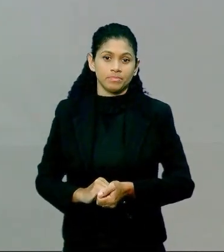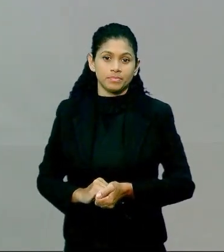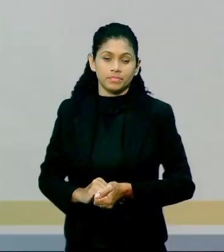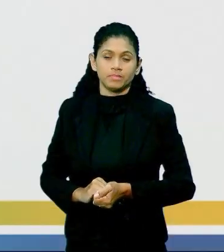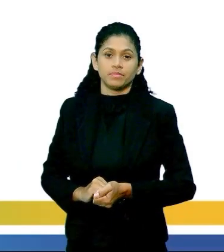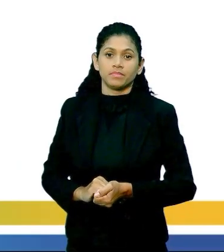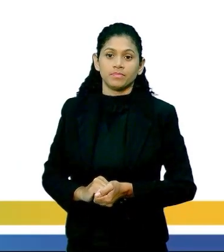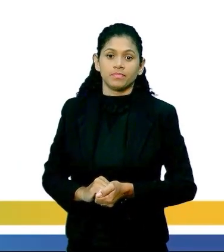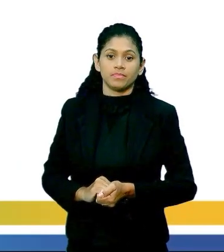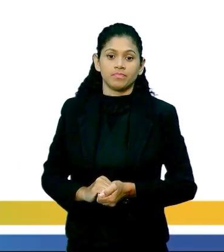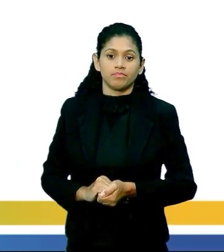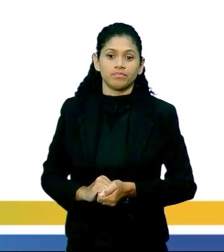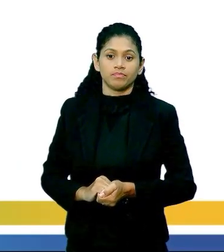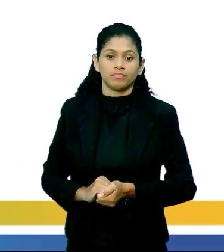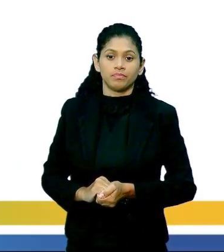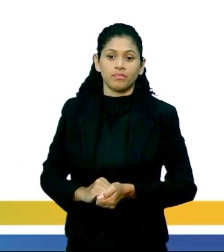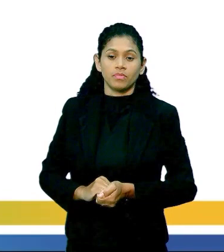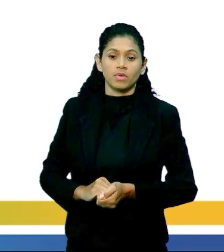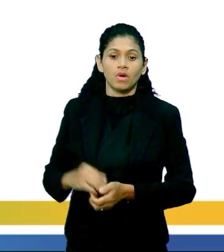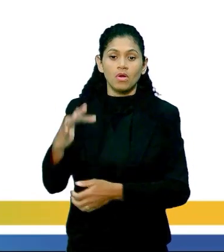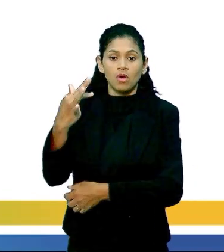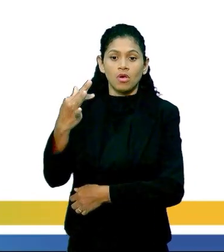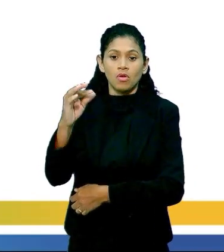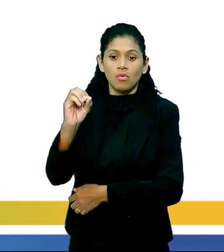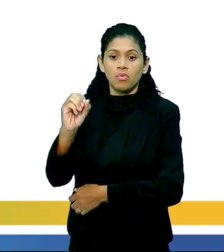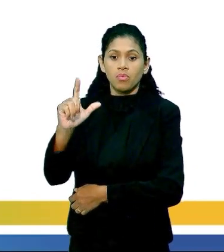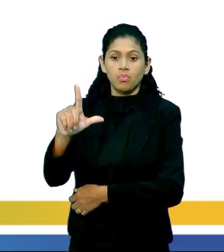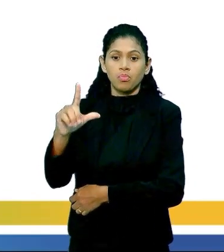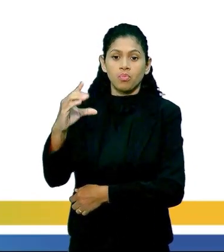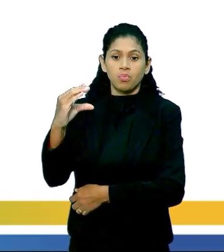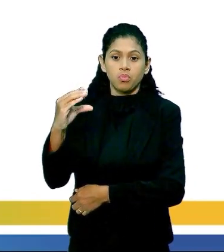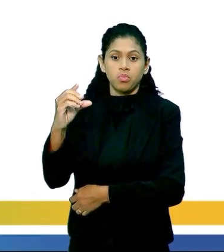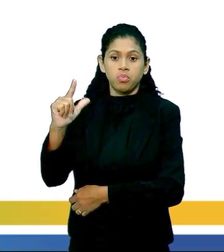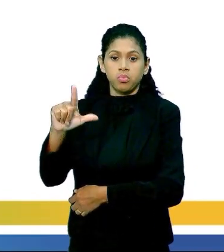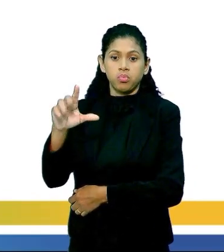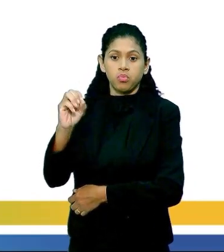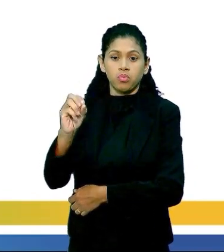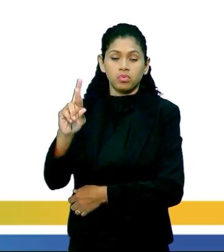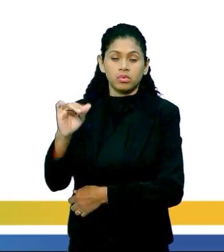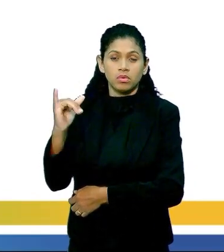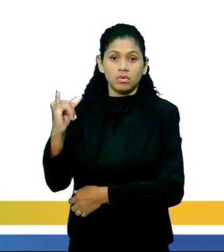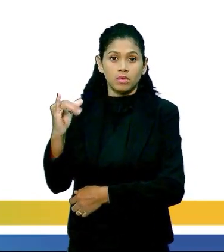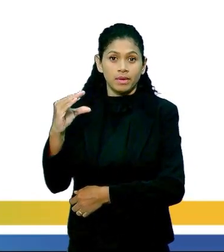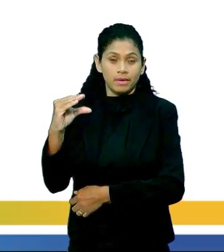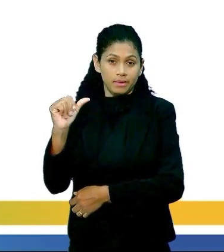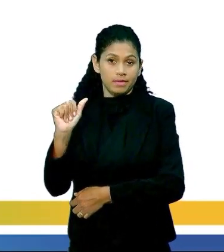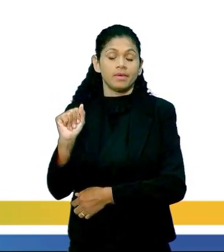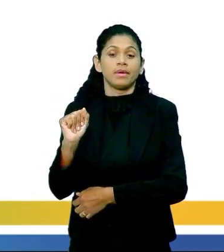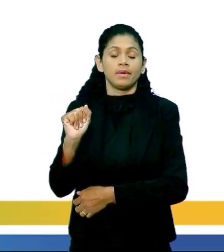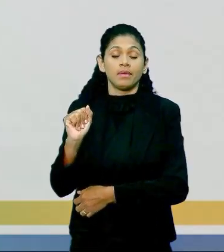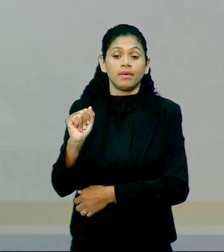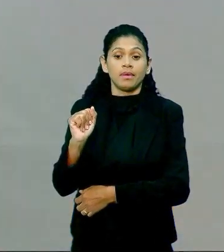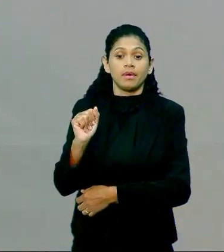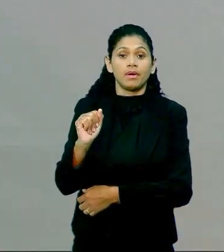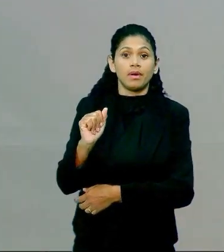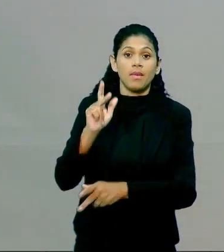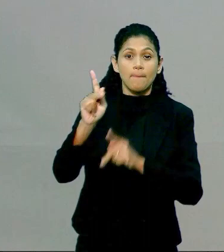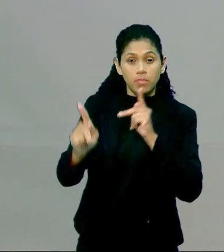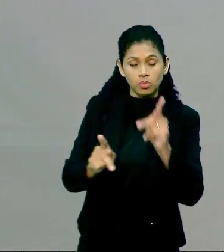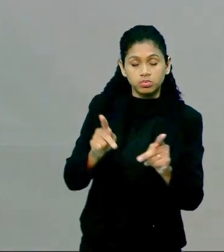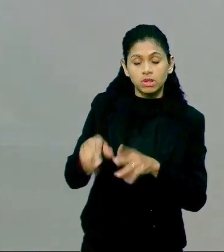nesse sentido. Já no caso da folclórica e populares, elas têm direcionamentos similares,